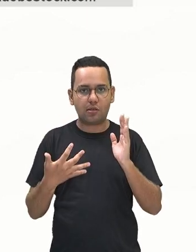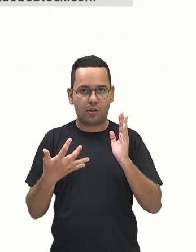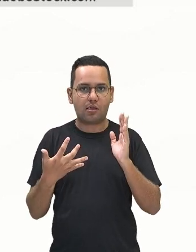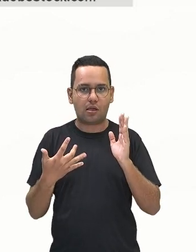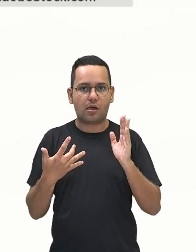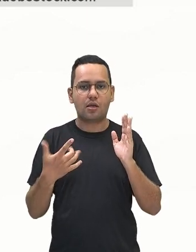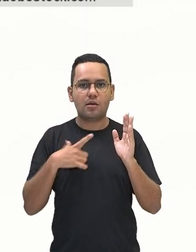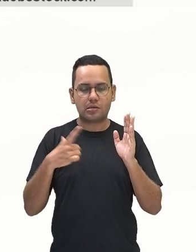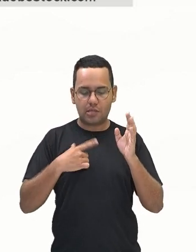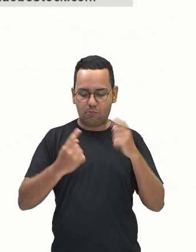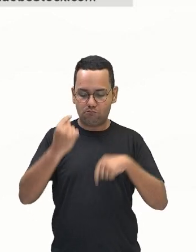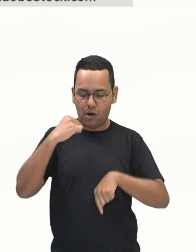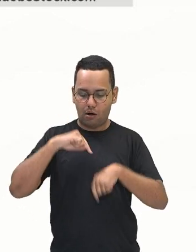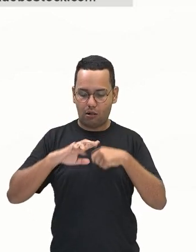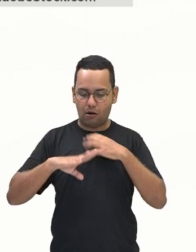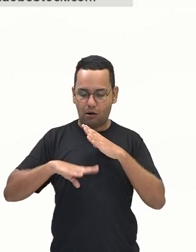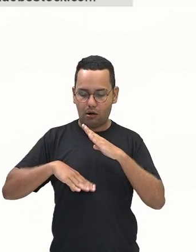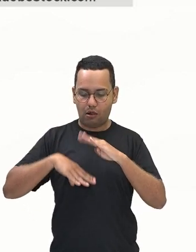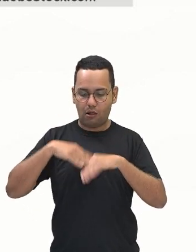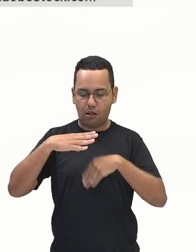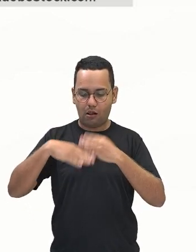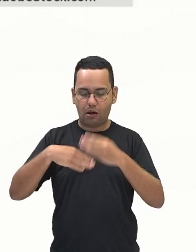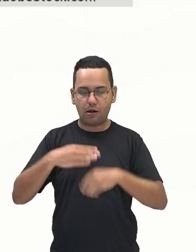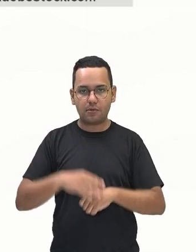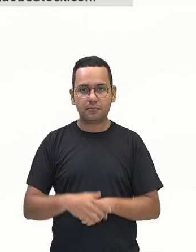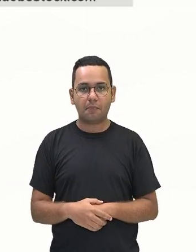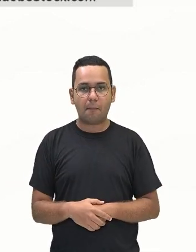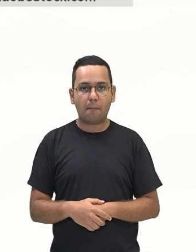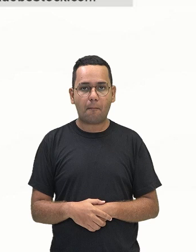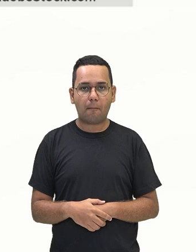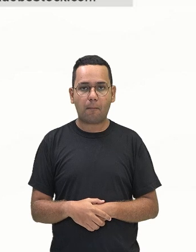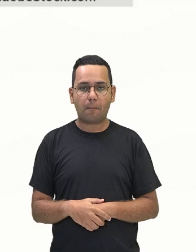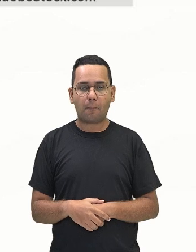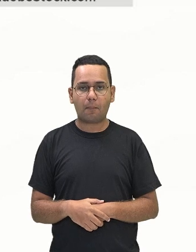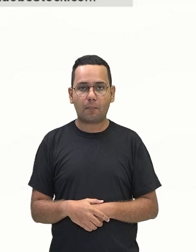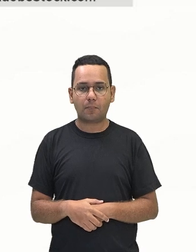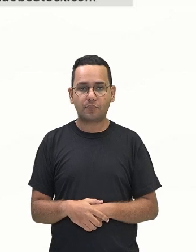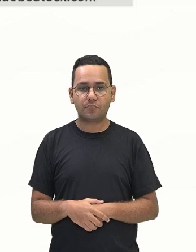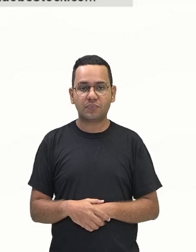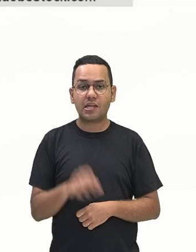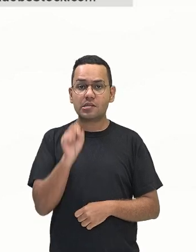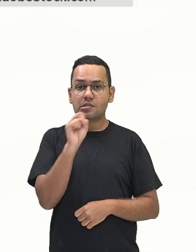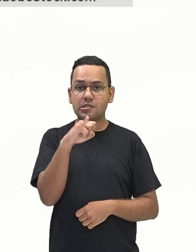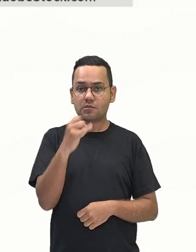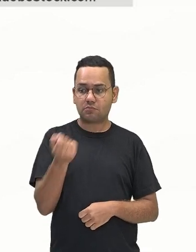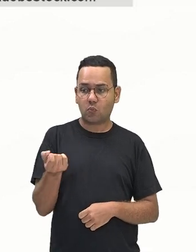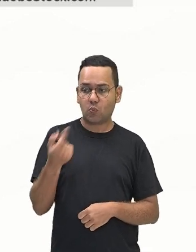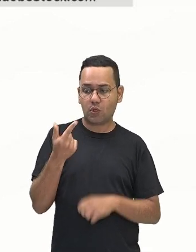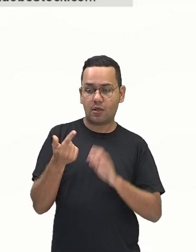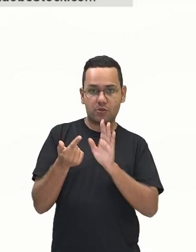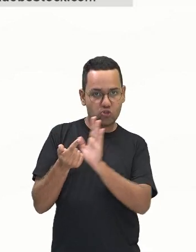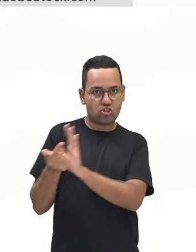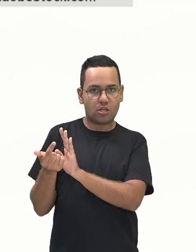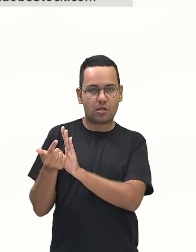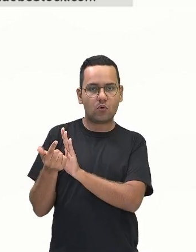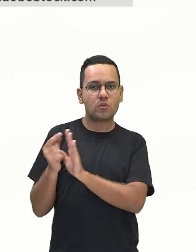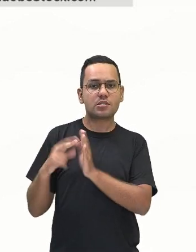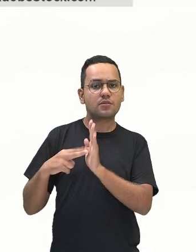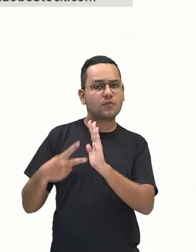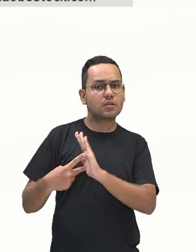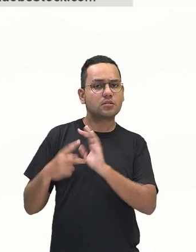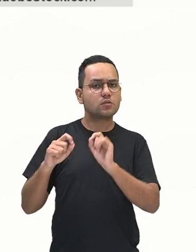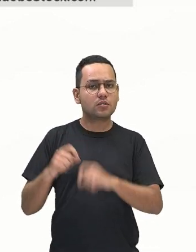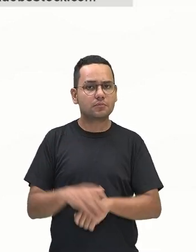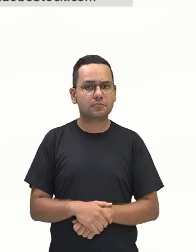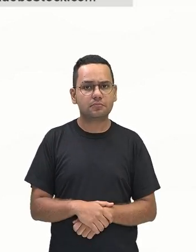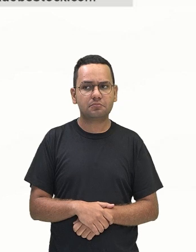seu organismo, para que então você, se tirar aquele medicamento, é como se você já ficasse